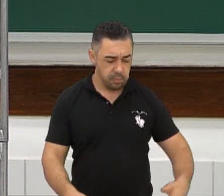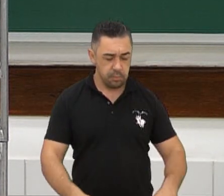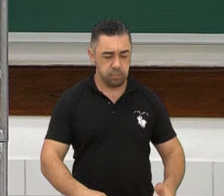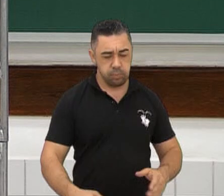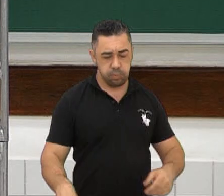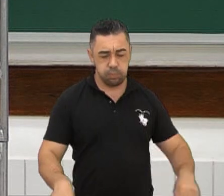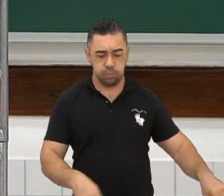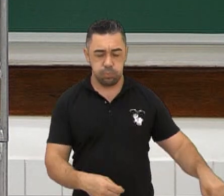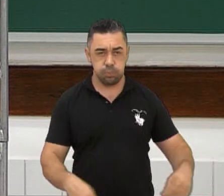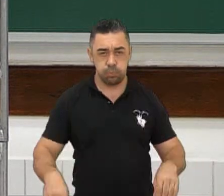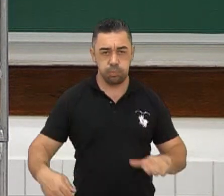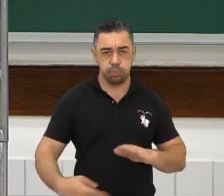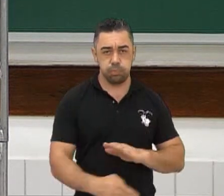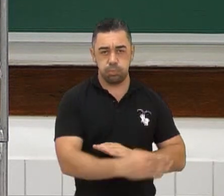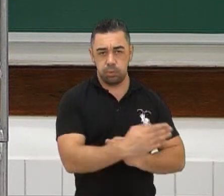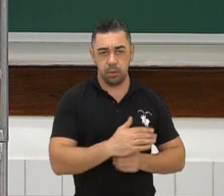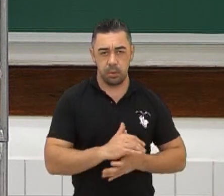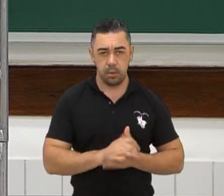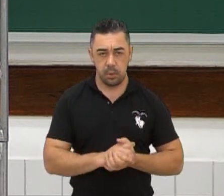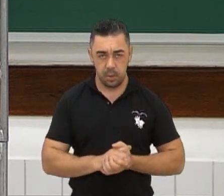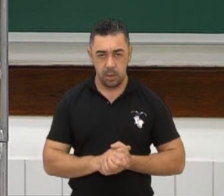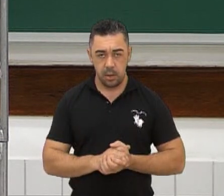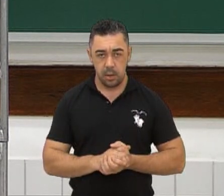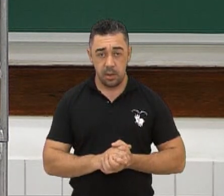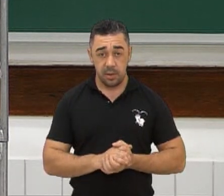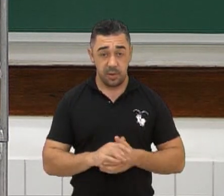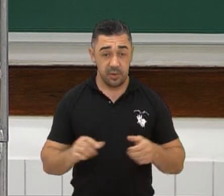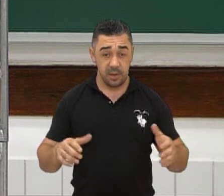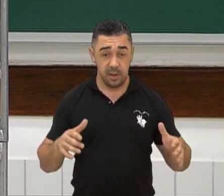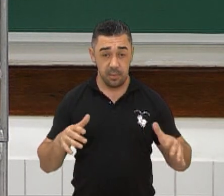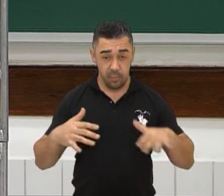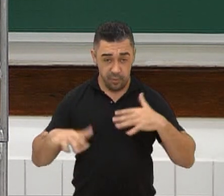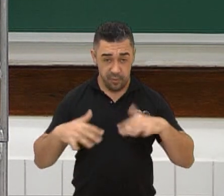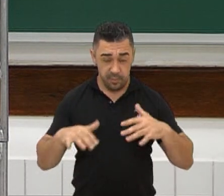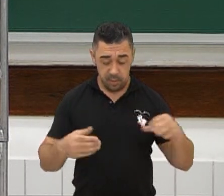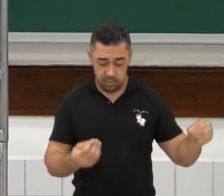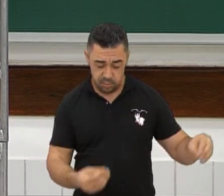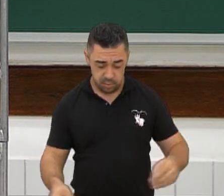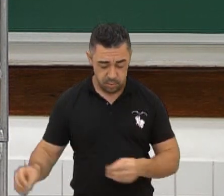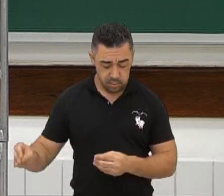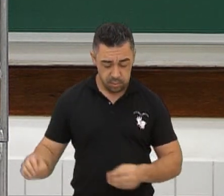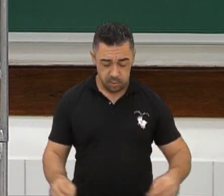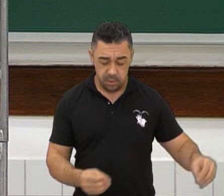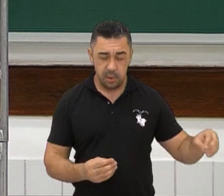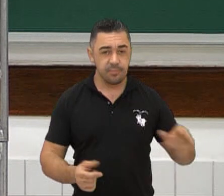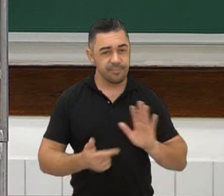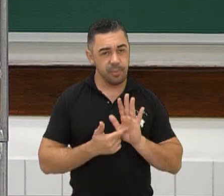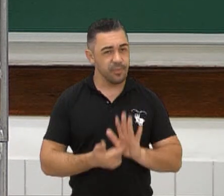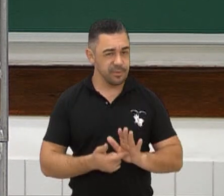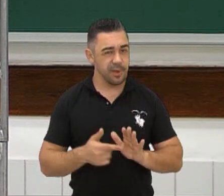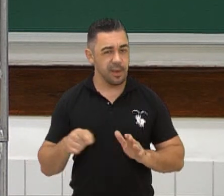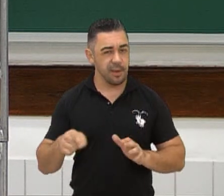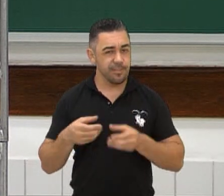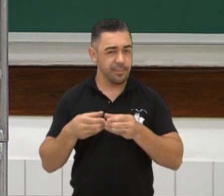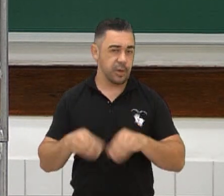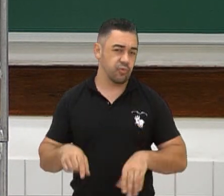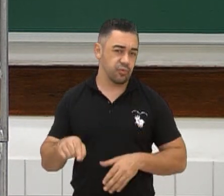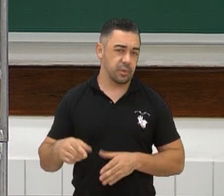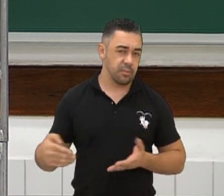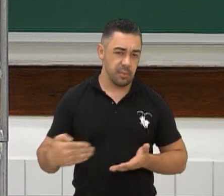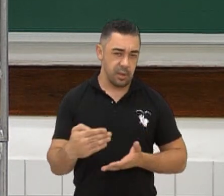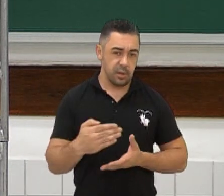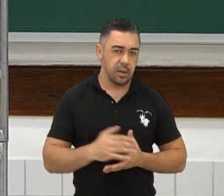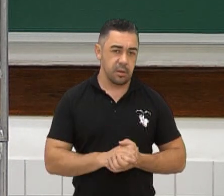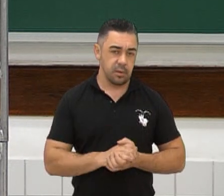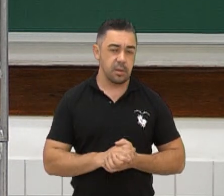para trás com o peixe. O peixe não nada de marcha ré. Então, esse movimento que as pessoas fazem para mostrar na televisão também prejudica o peixe. Né? Acaba